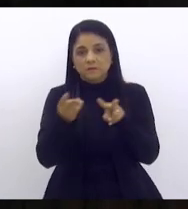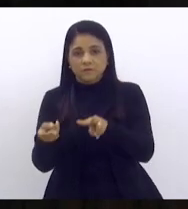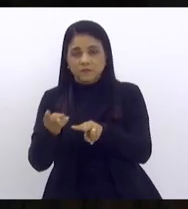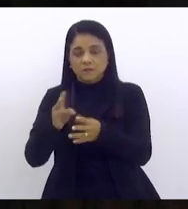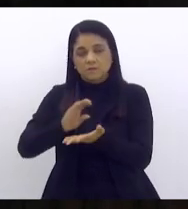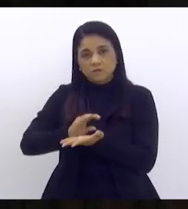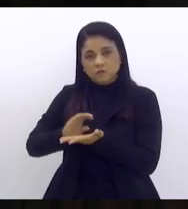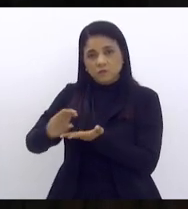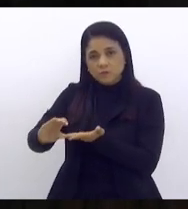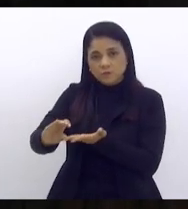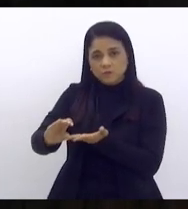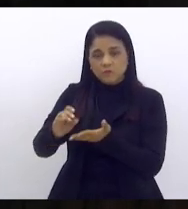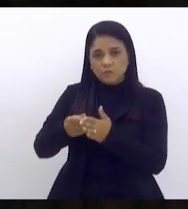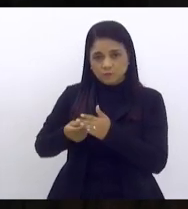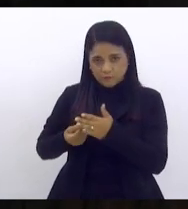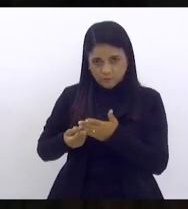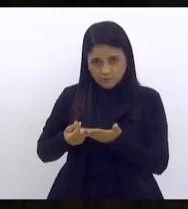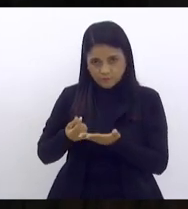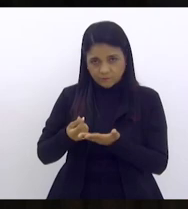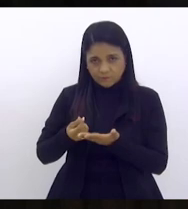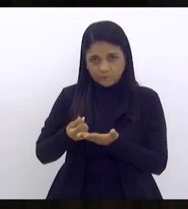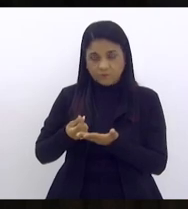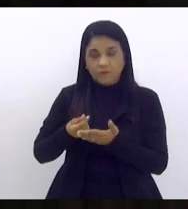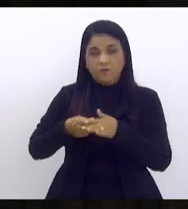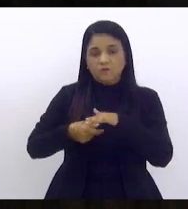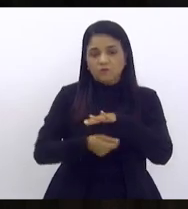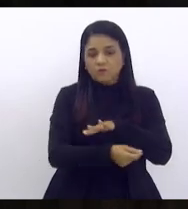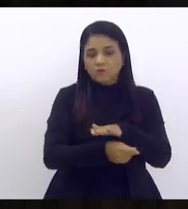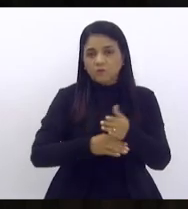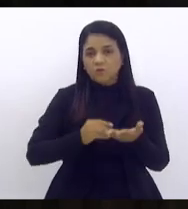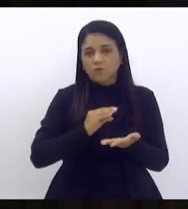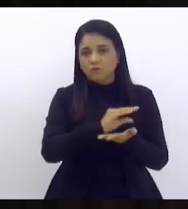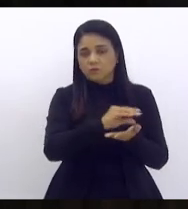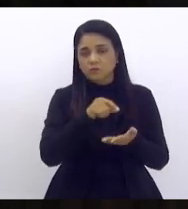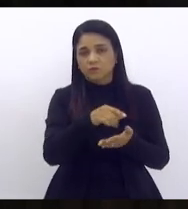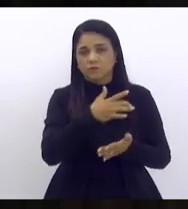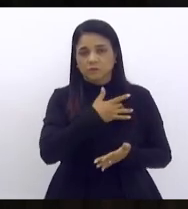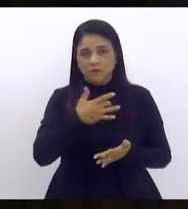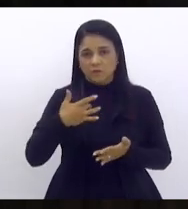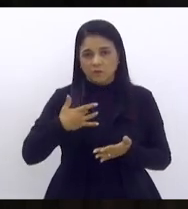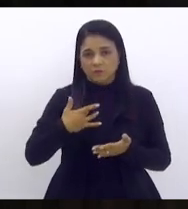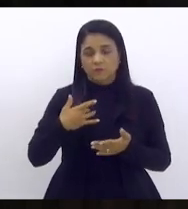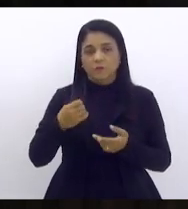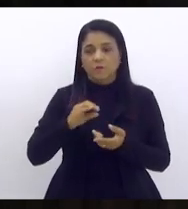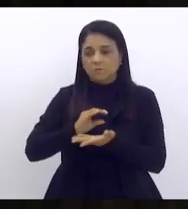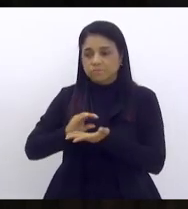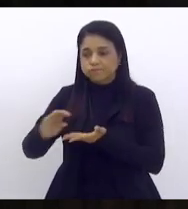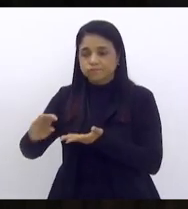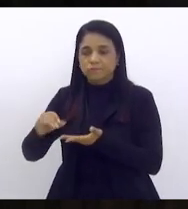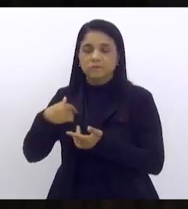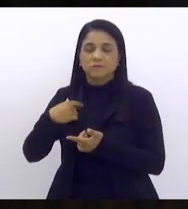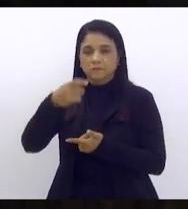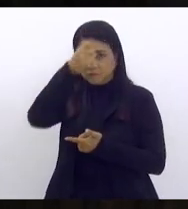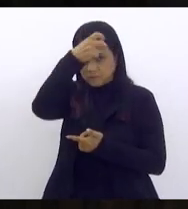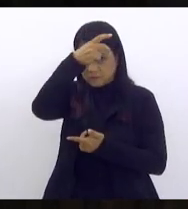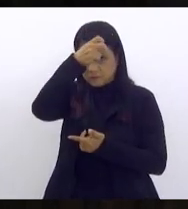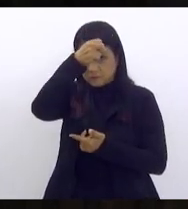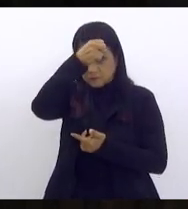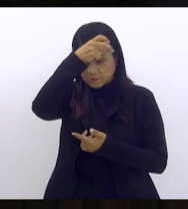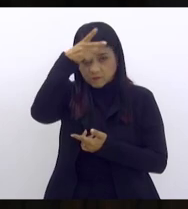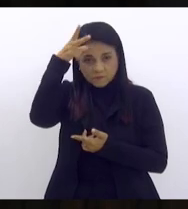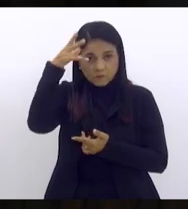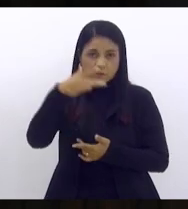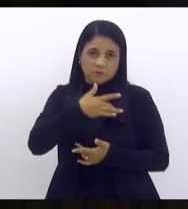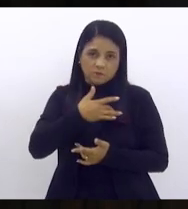recursos financeiros do Fundo Estadual de Saúde aos fundos municipais de saúde, que deverão ser